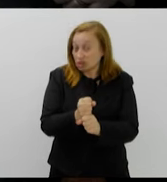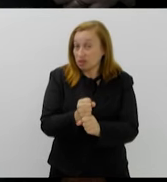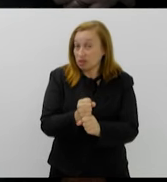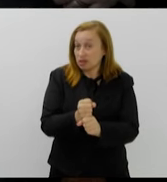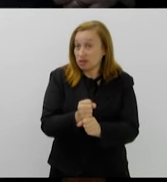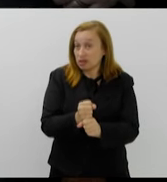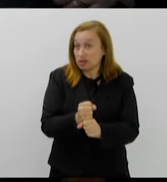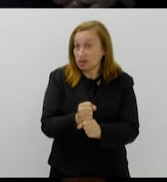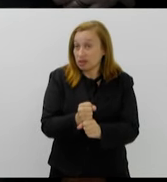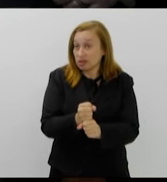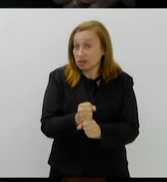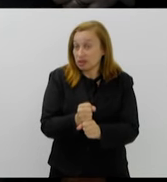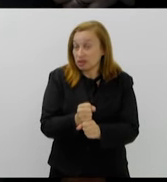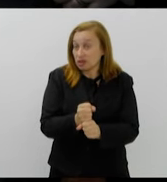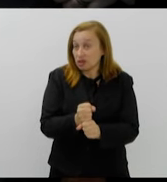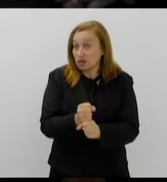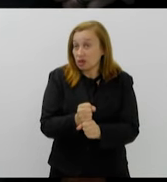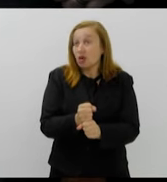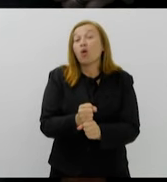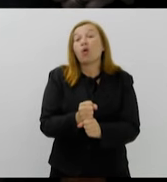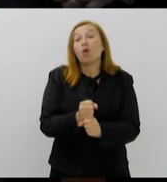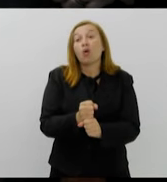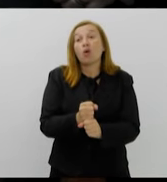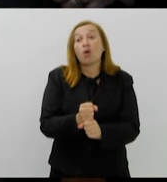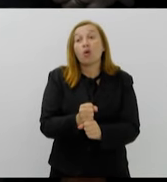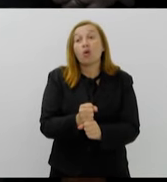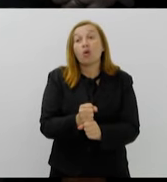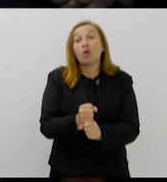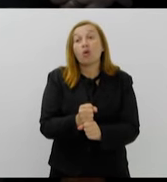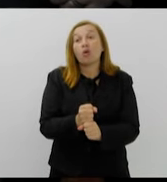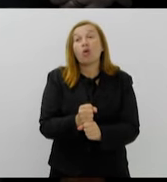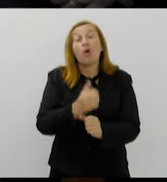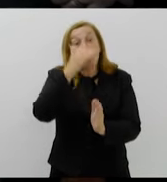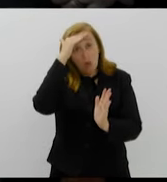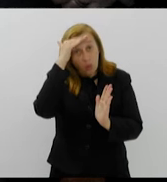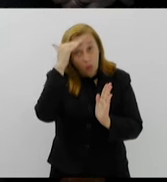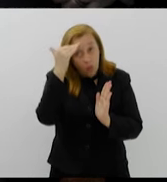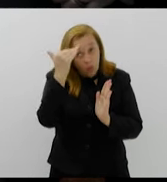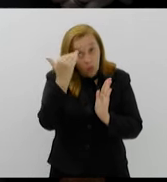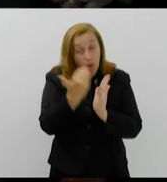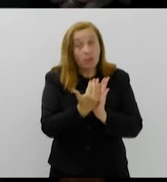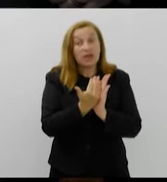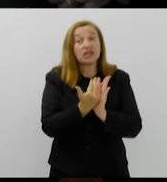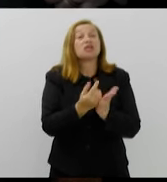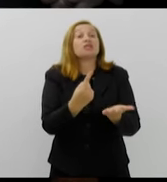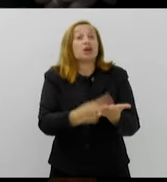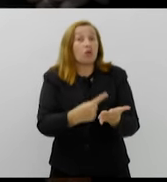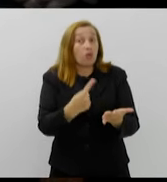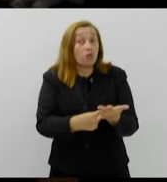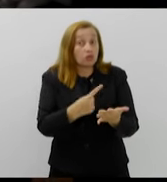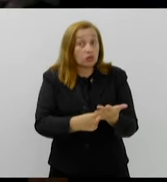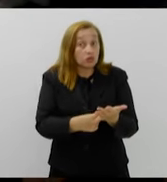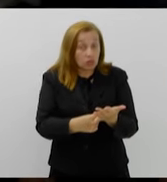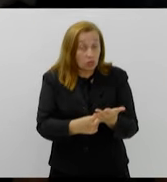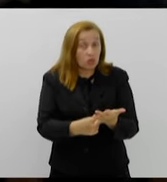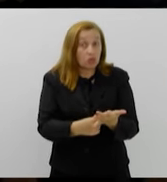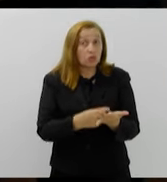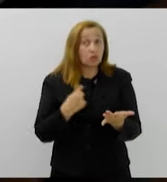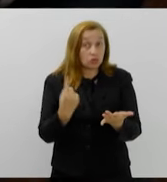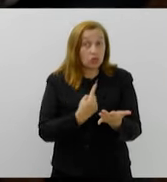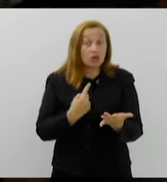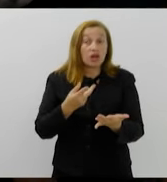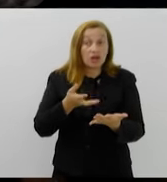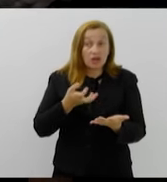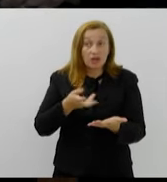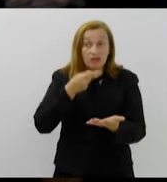sem descumprindo aquilo que acordou conosco eu queria lembrar senhor presidente que a Palavra